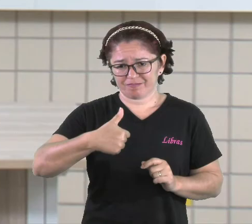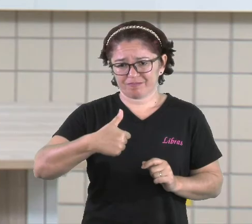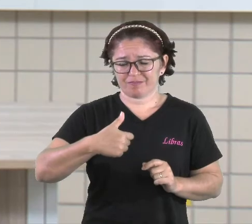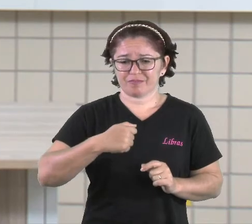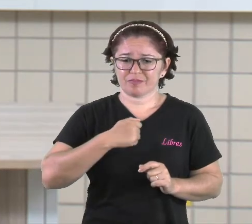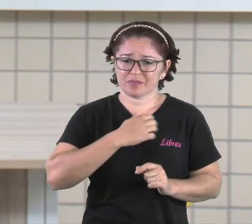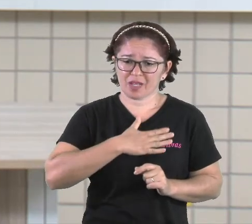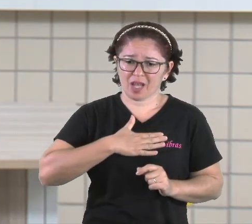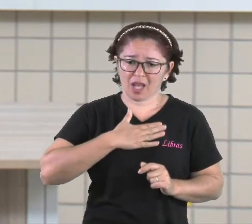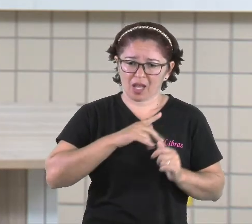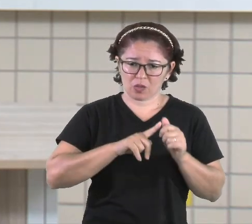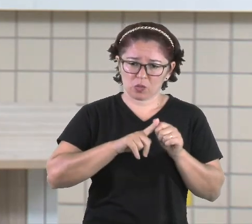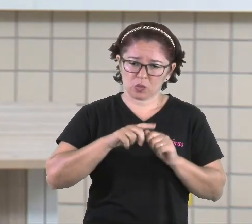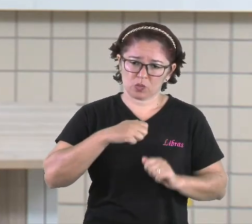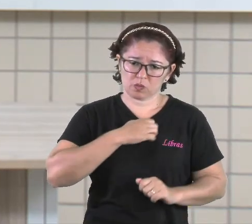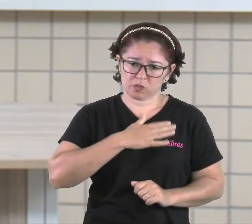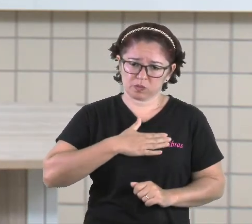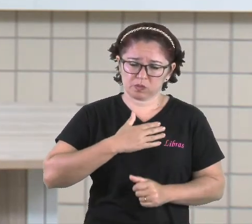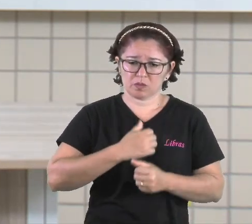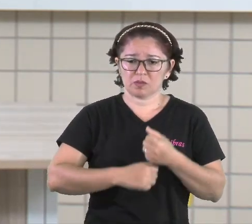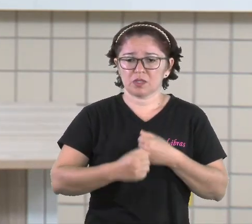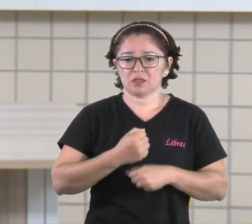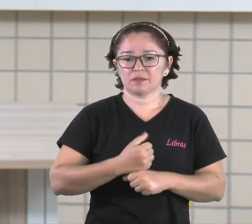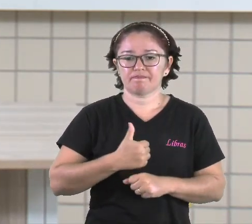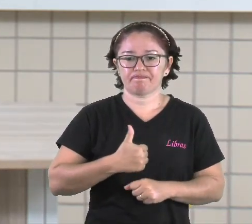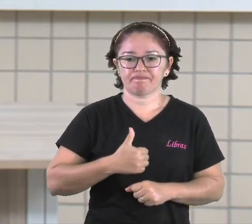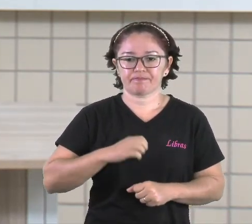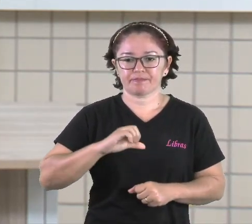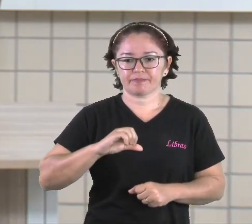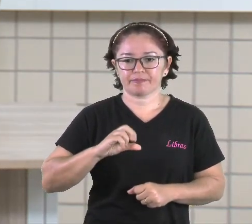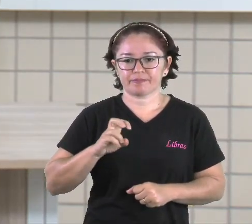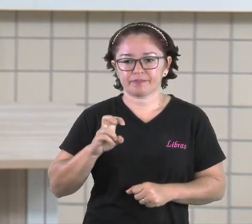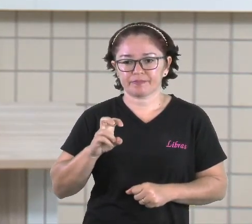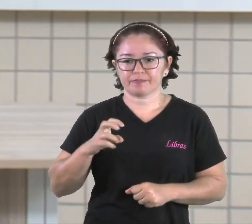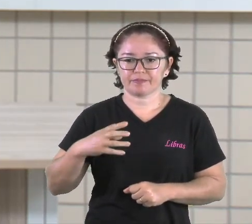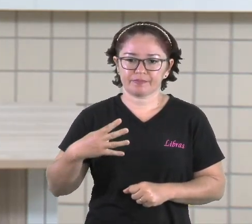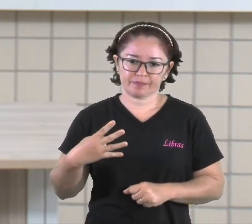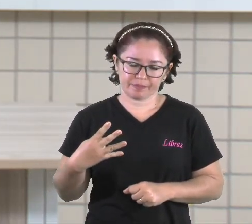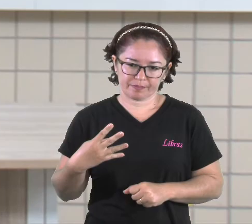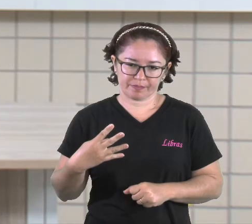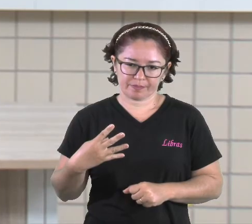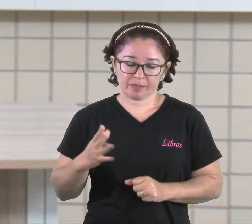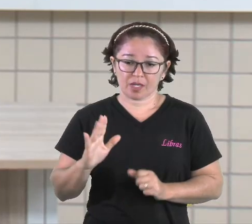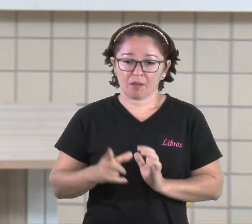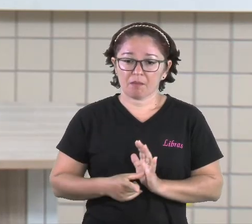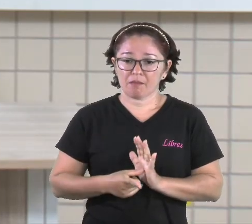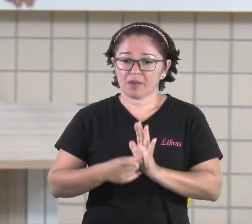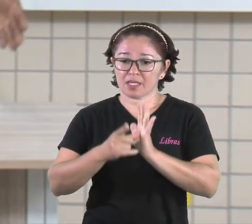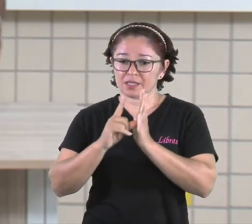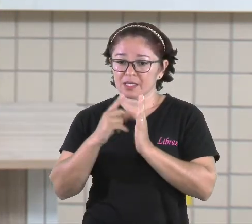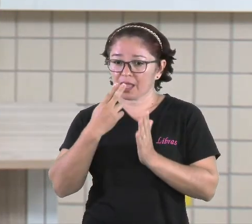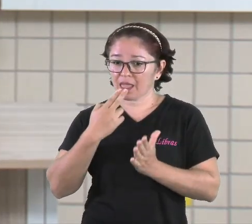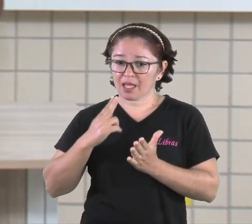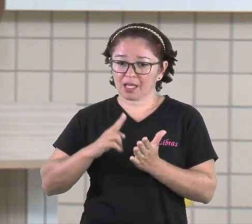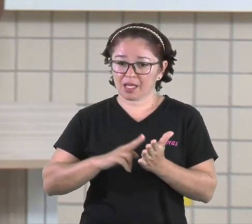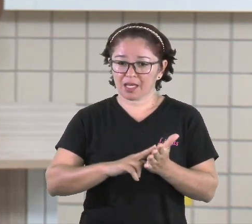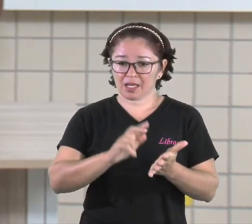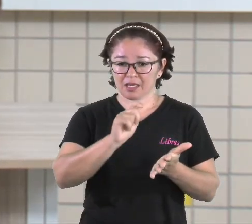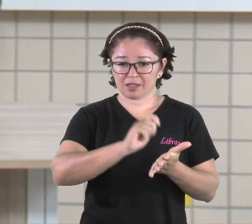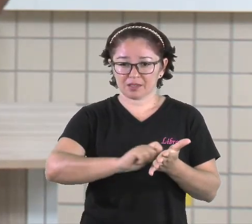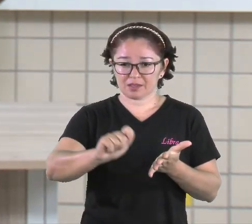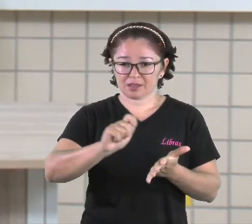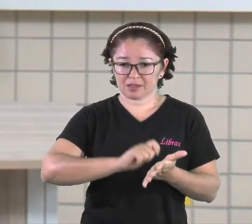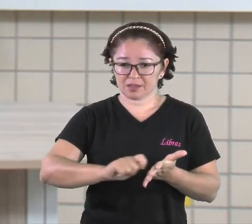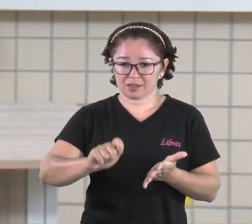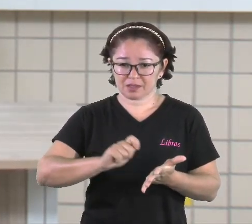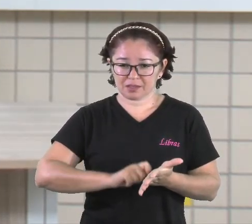de 1954. E ele deixa uma célebre carta, testamento ao povo brasileiro.